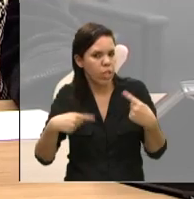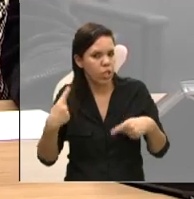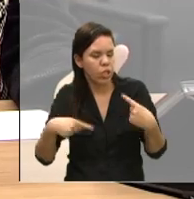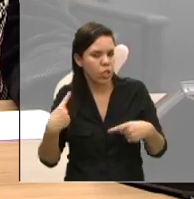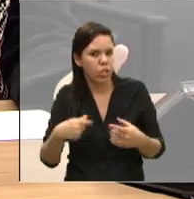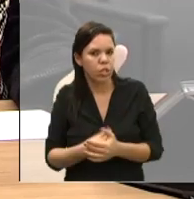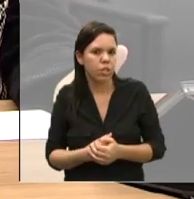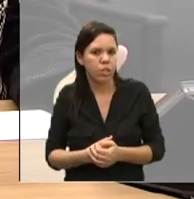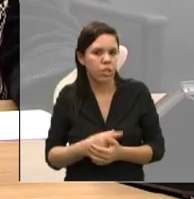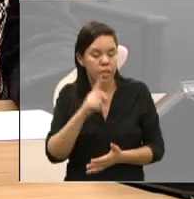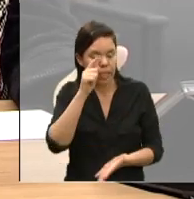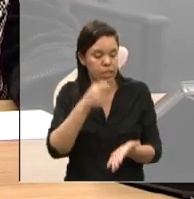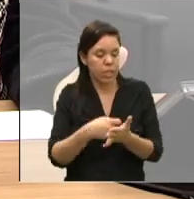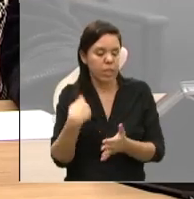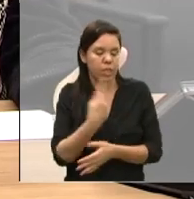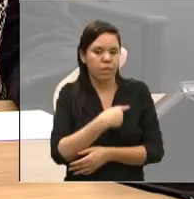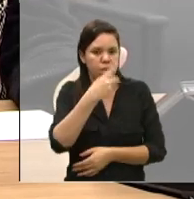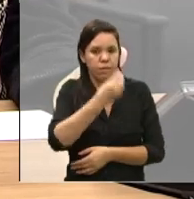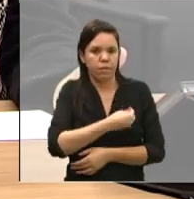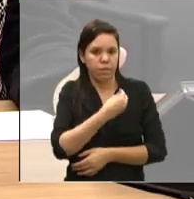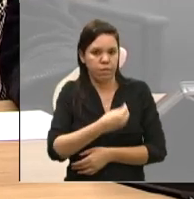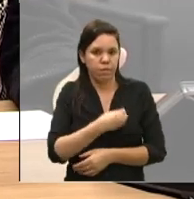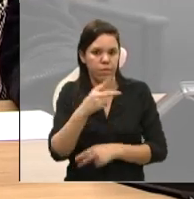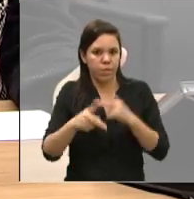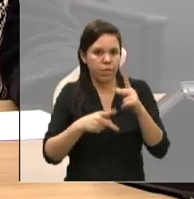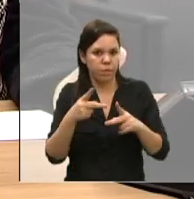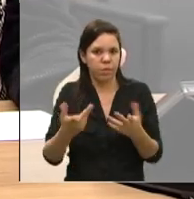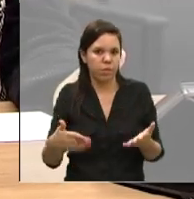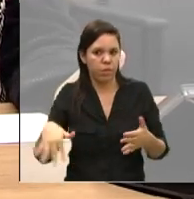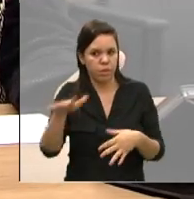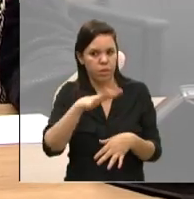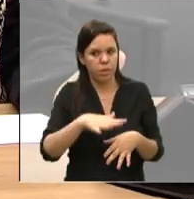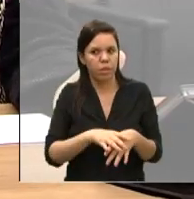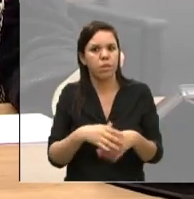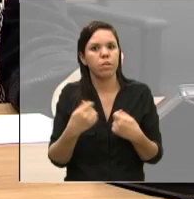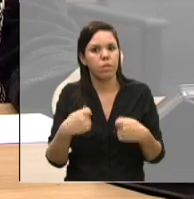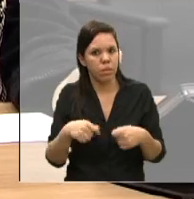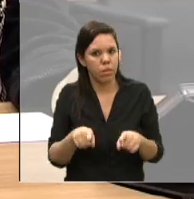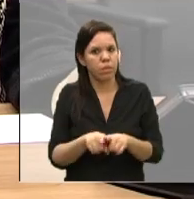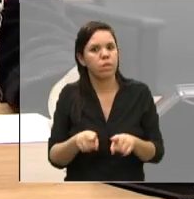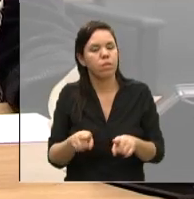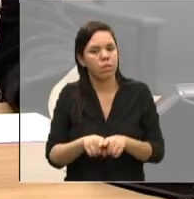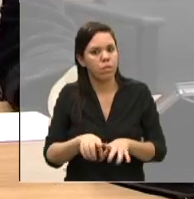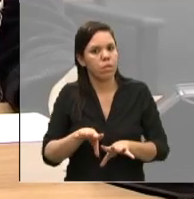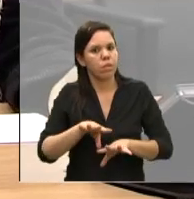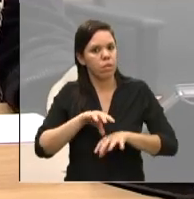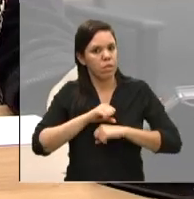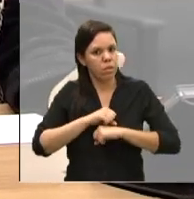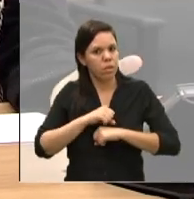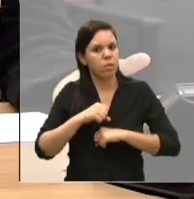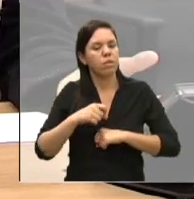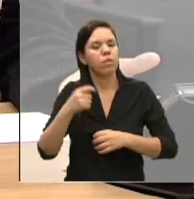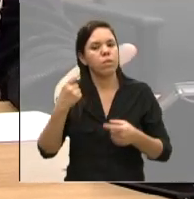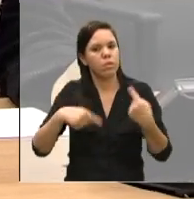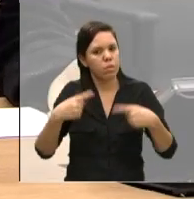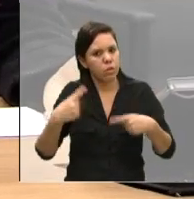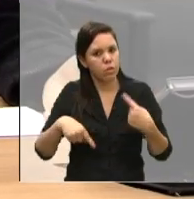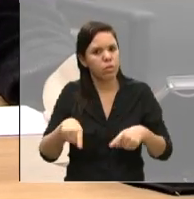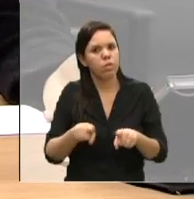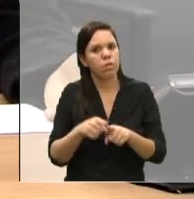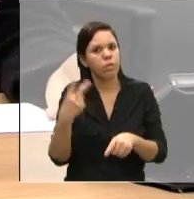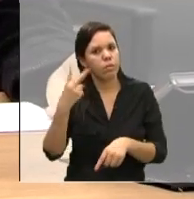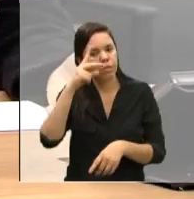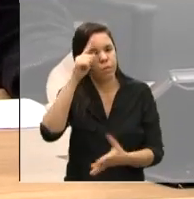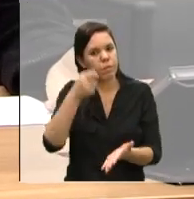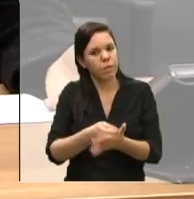forma da gente decidir nossa vida e a população, as pessoas precisam se apropriar da política para que a gente possa fazer valer essa